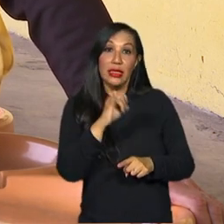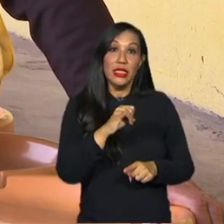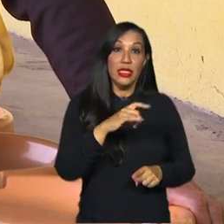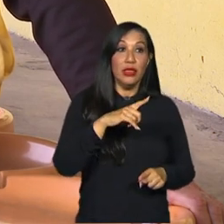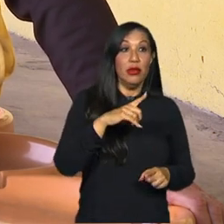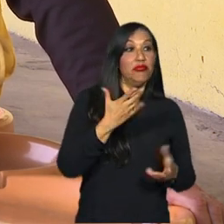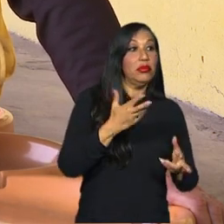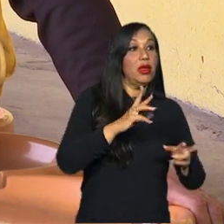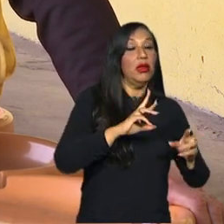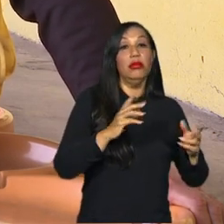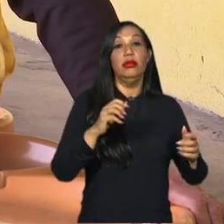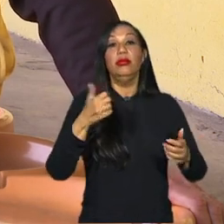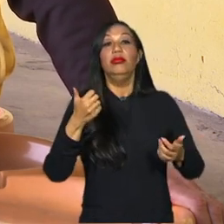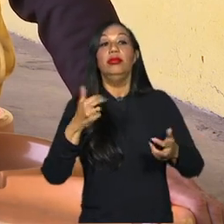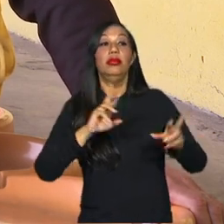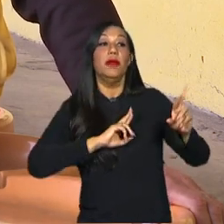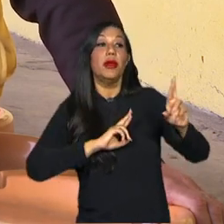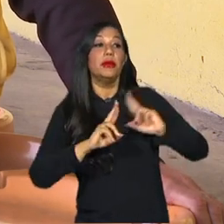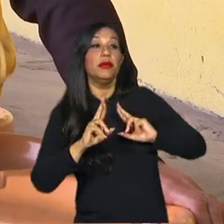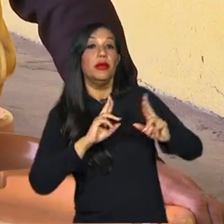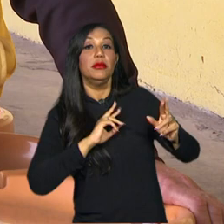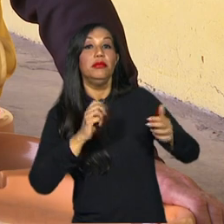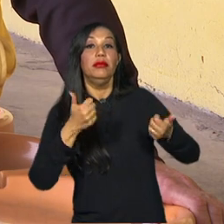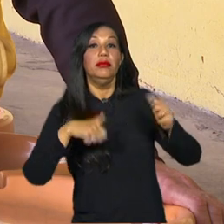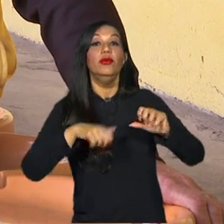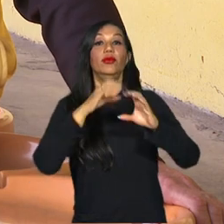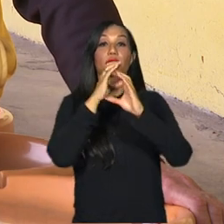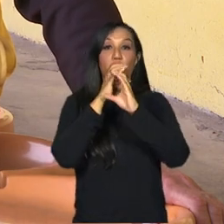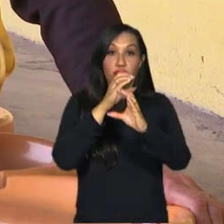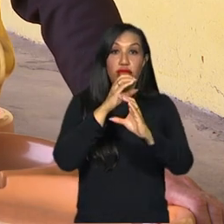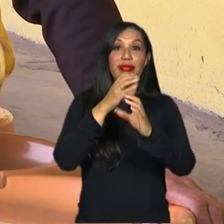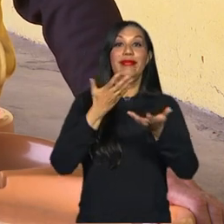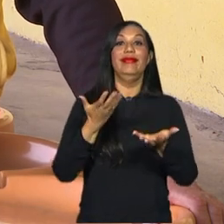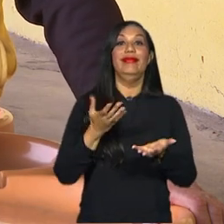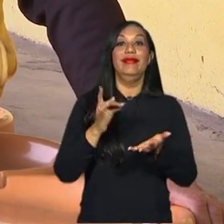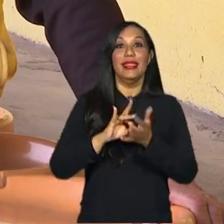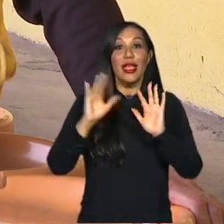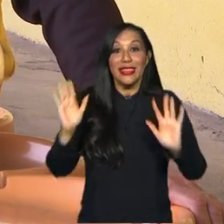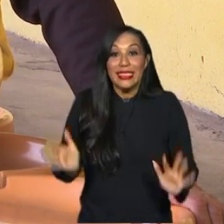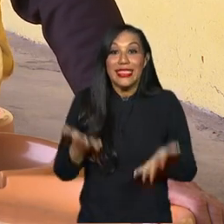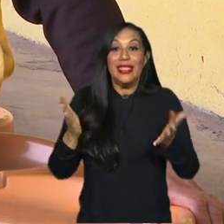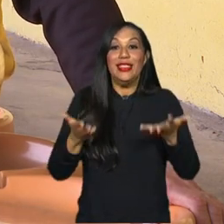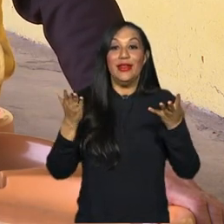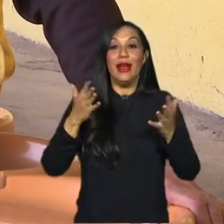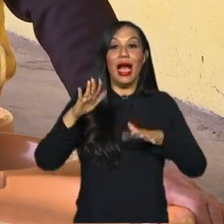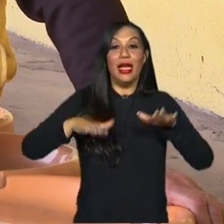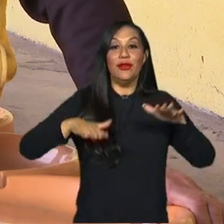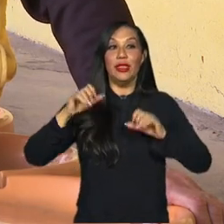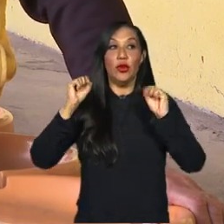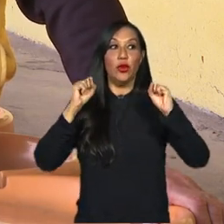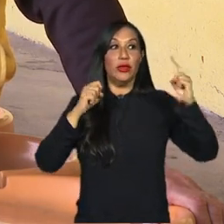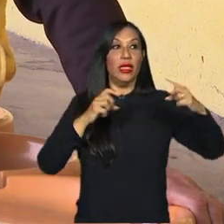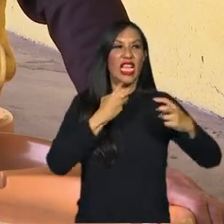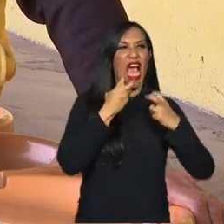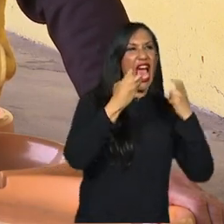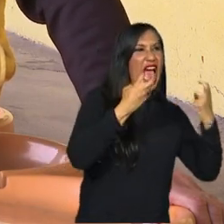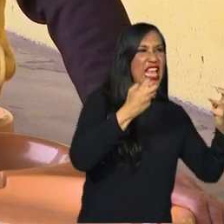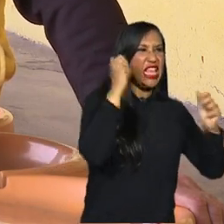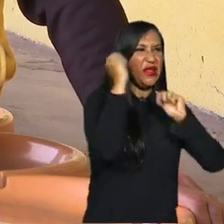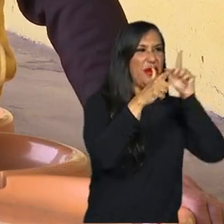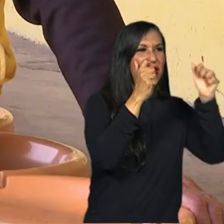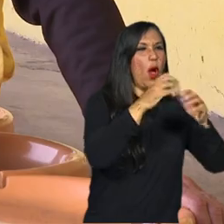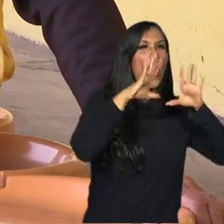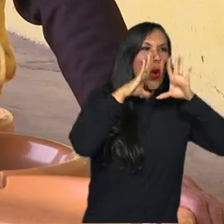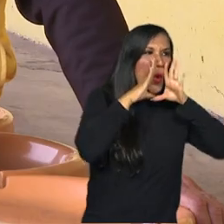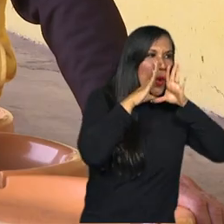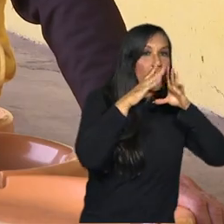o resultado, a charanga toca. E isso incentiva. Porque às vezes a torcida do lado de lá está gritando, está xingando, está